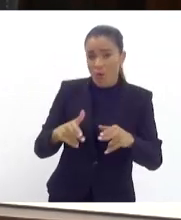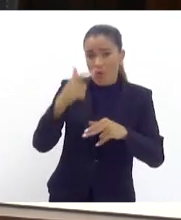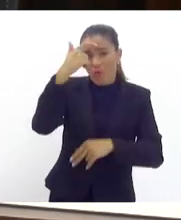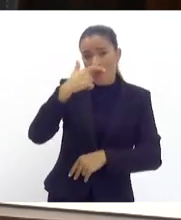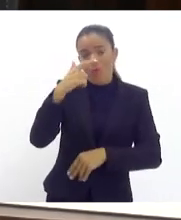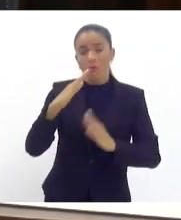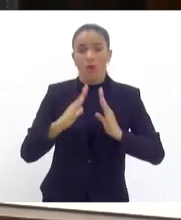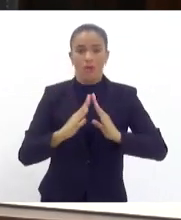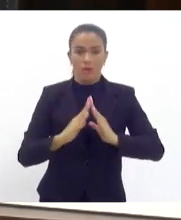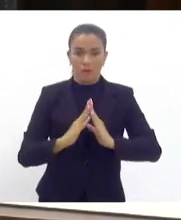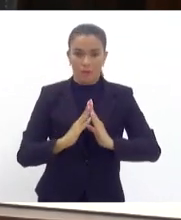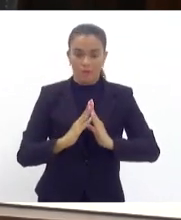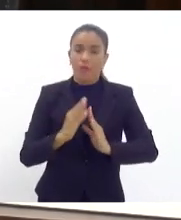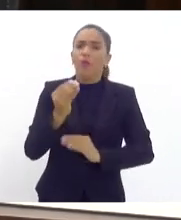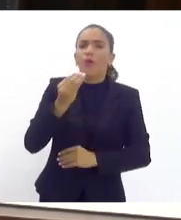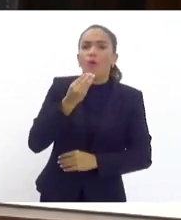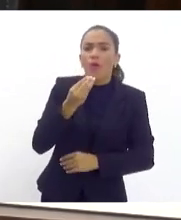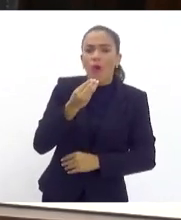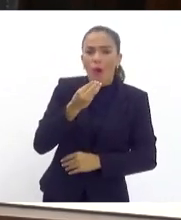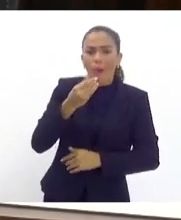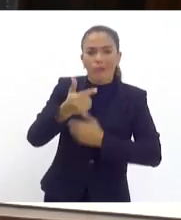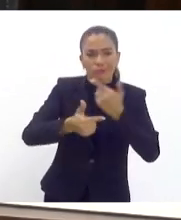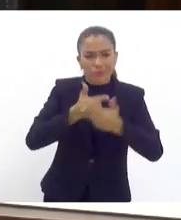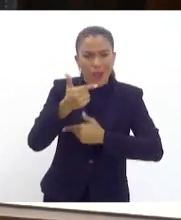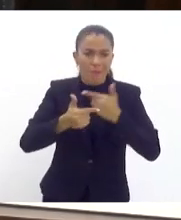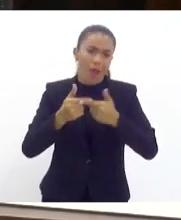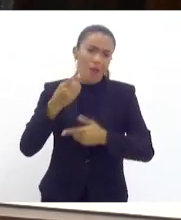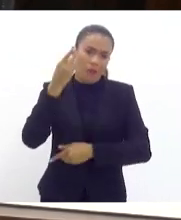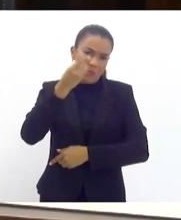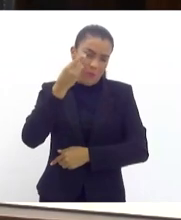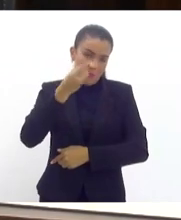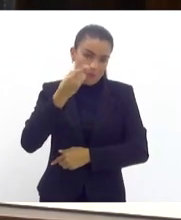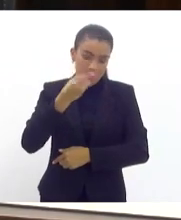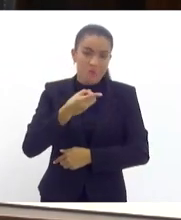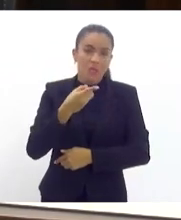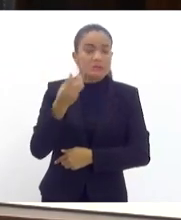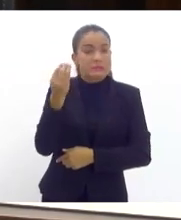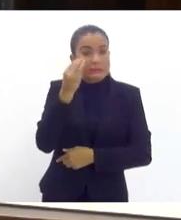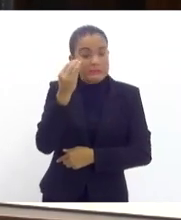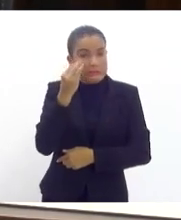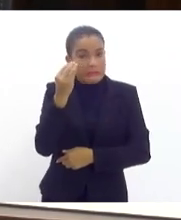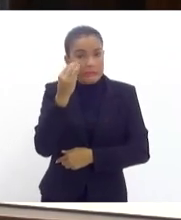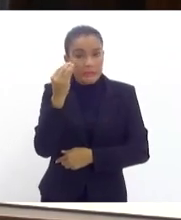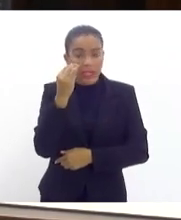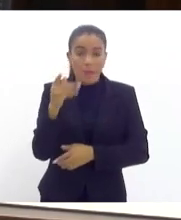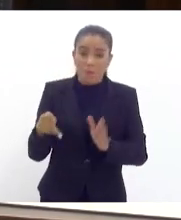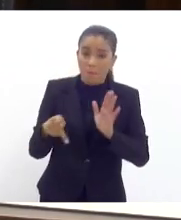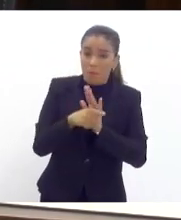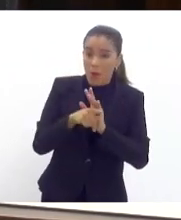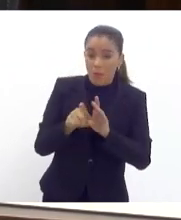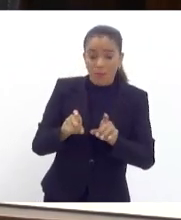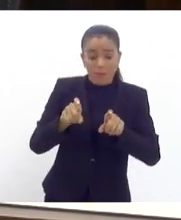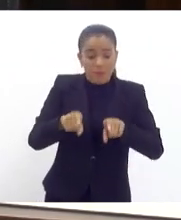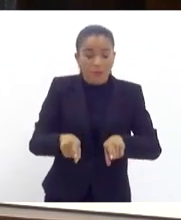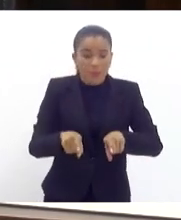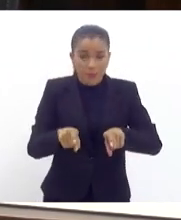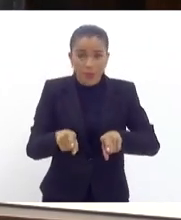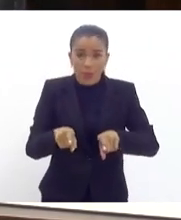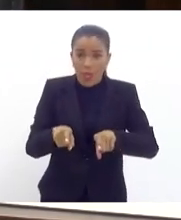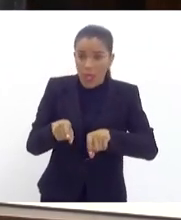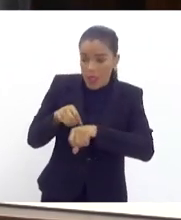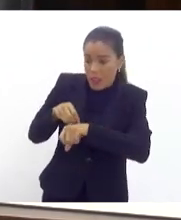Tijuca óbvio que no exercício de Mandato parlamentar a gente tenta através do próprio mandato levar